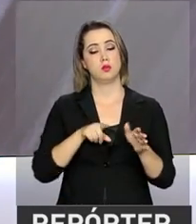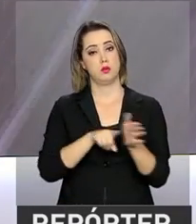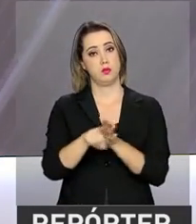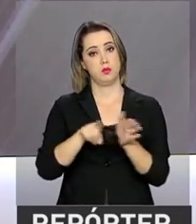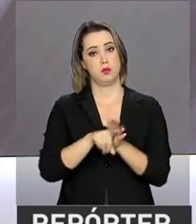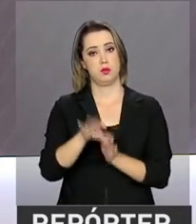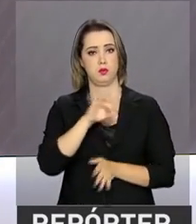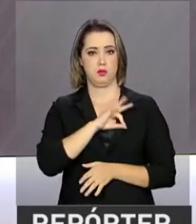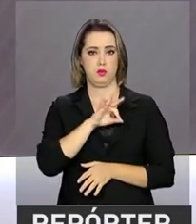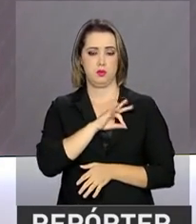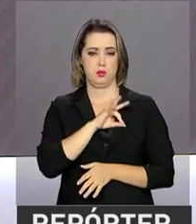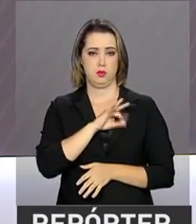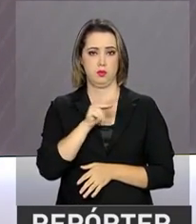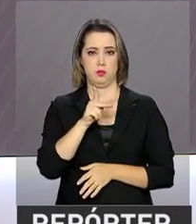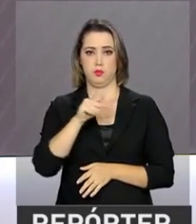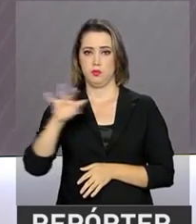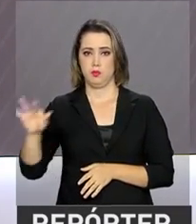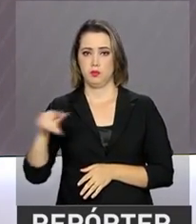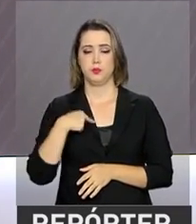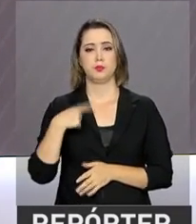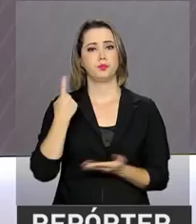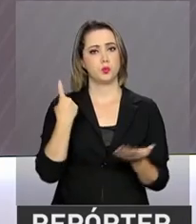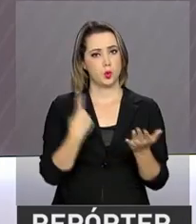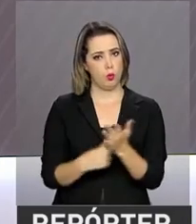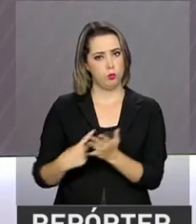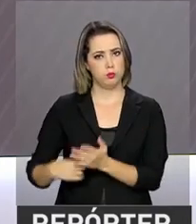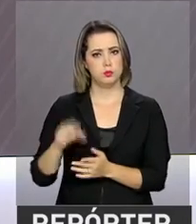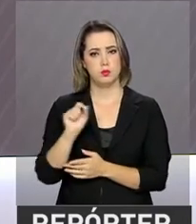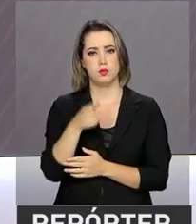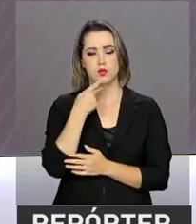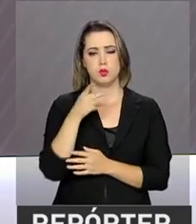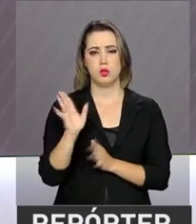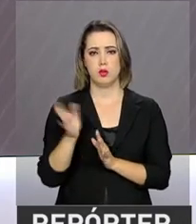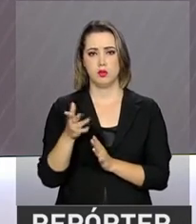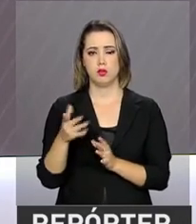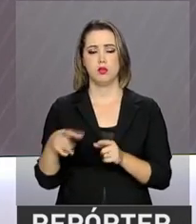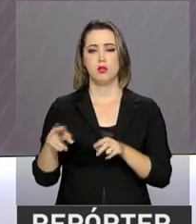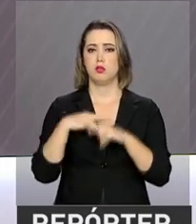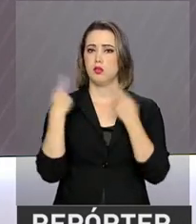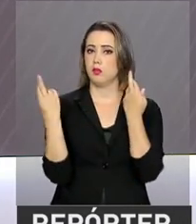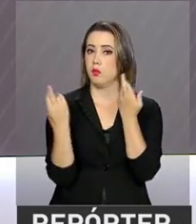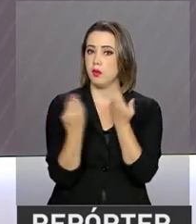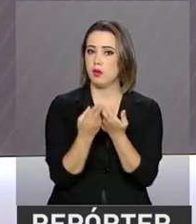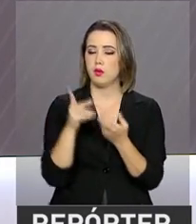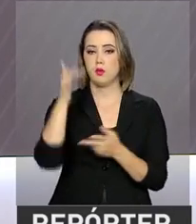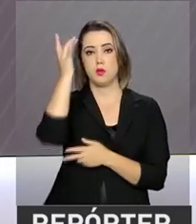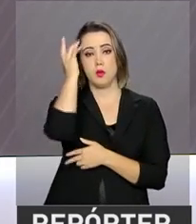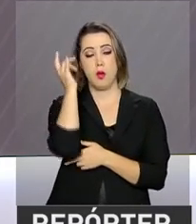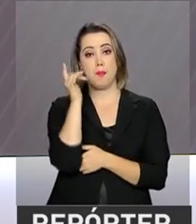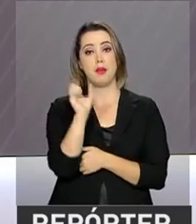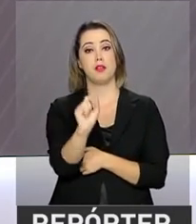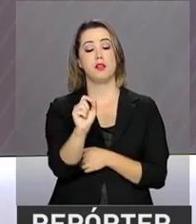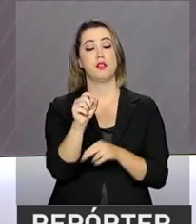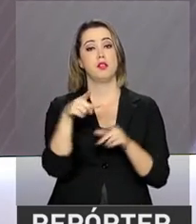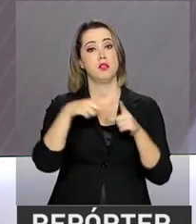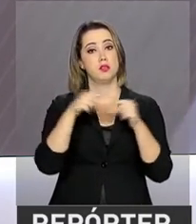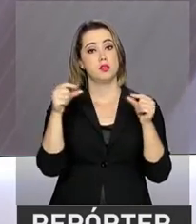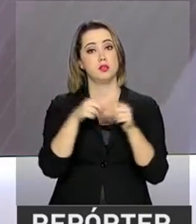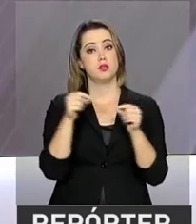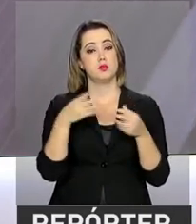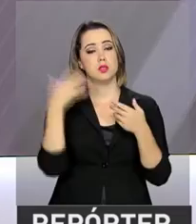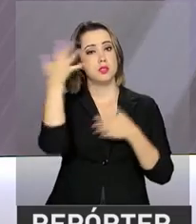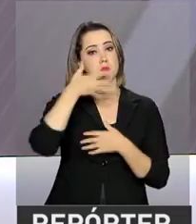fraca o ministro confirmou que técnicos brasileiros e europeus vão se reunir amanhã em brasília para esclarecer a